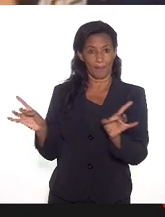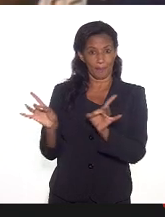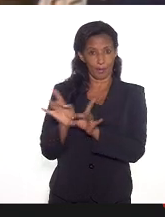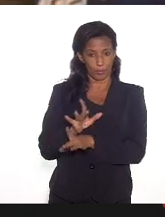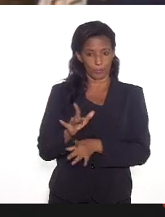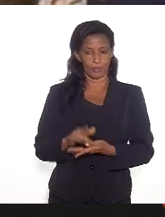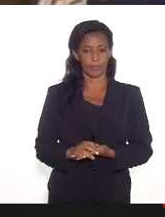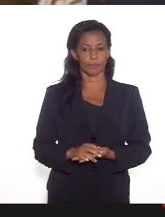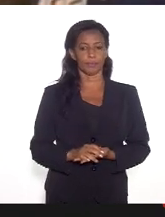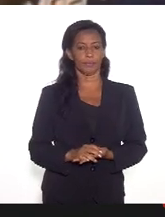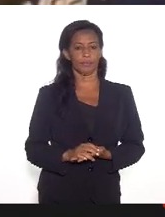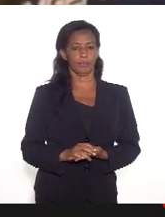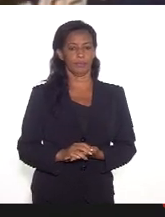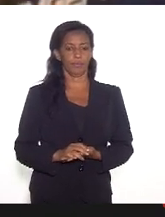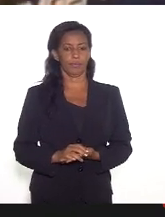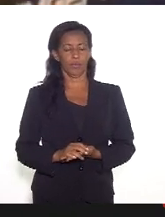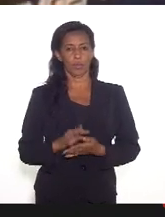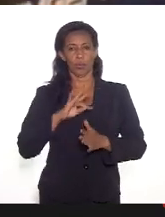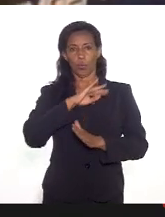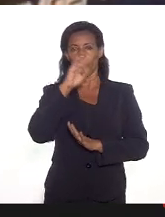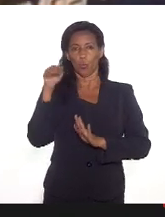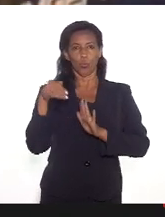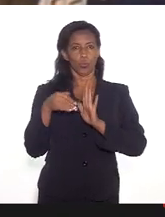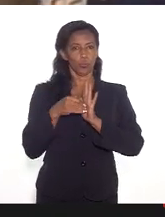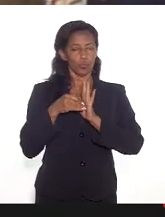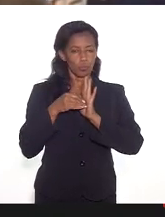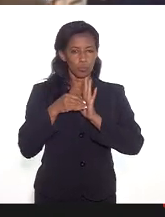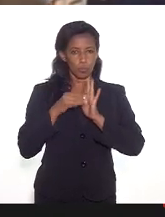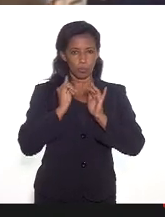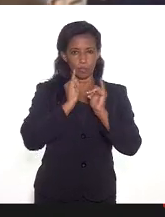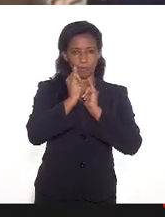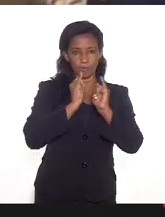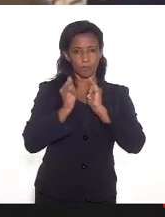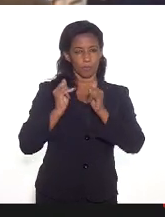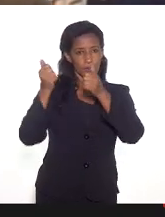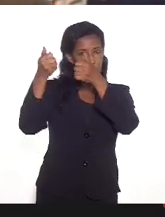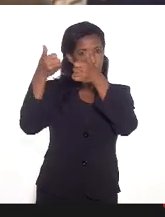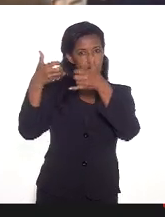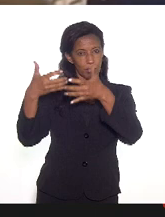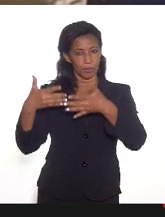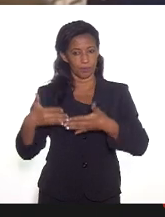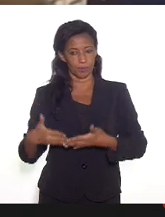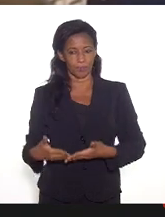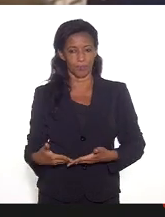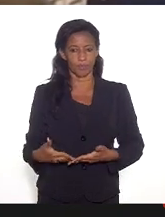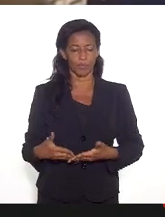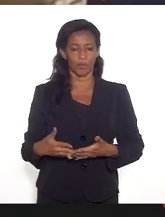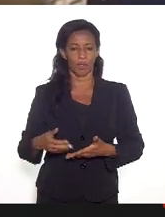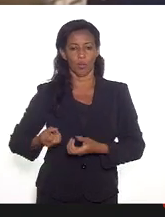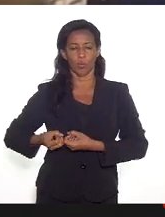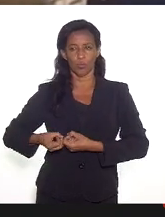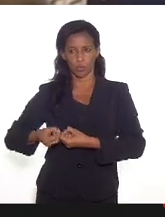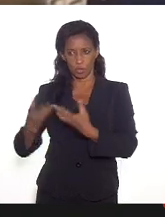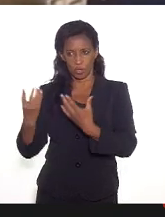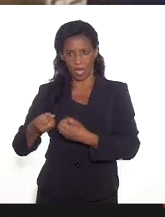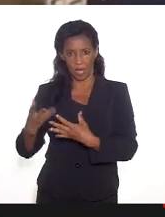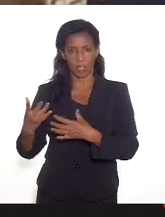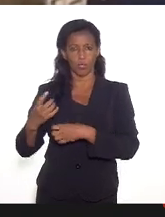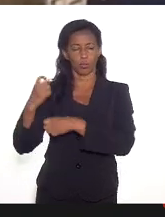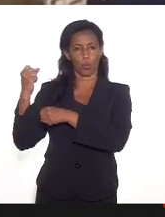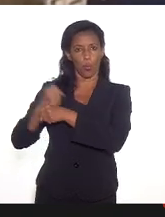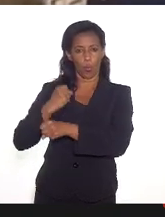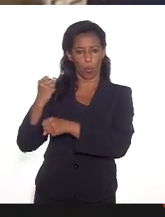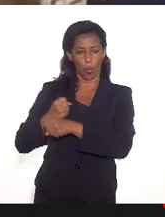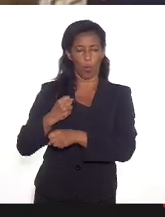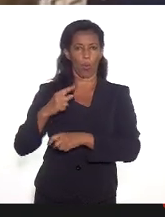estabelecida, e com todos os entregáveis e detalhando os gastos com mão de obra,